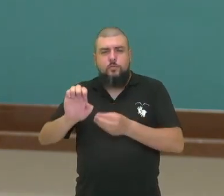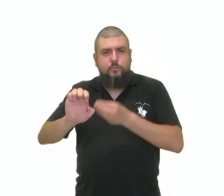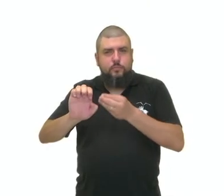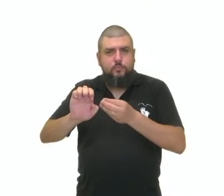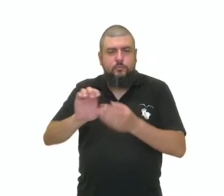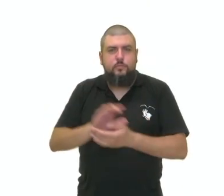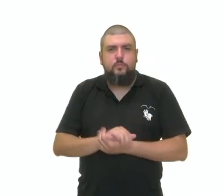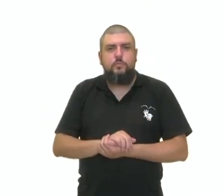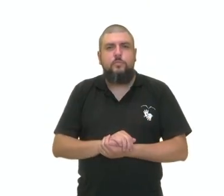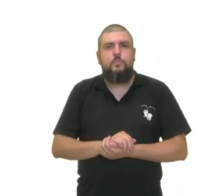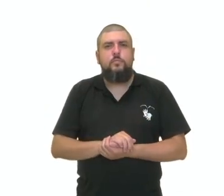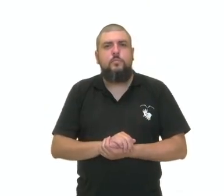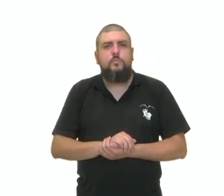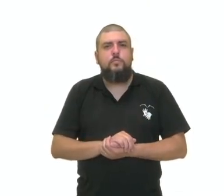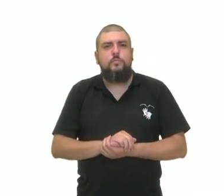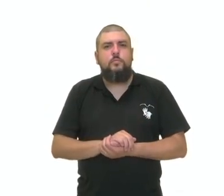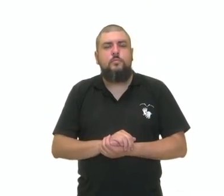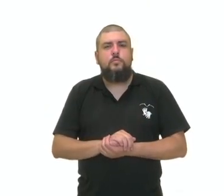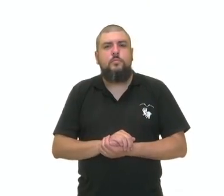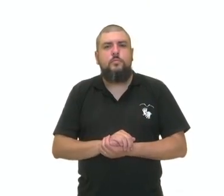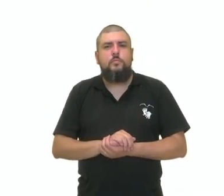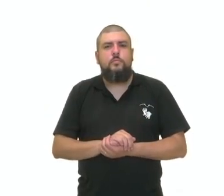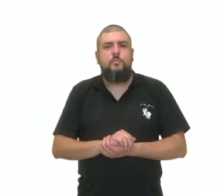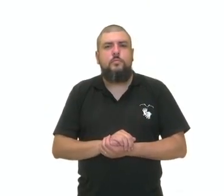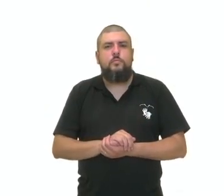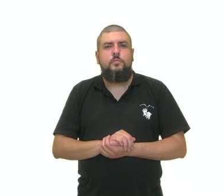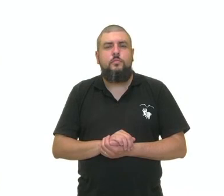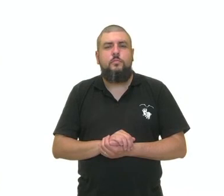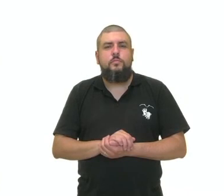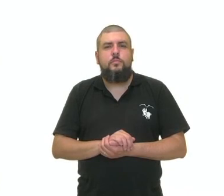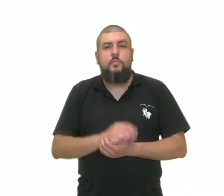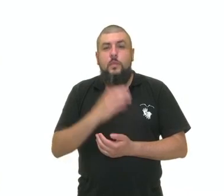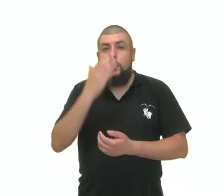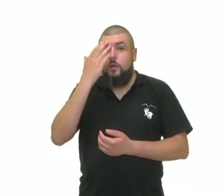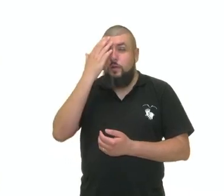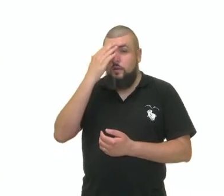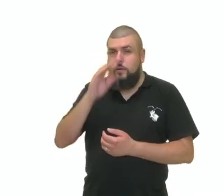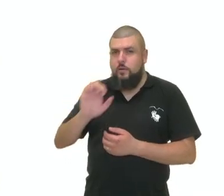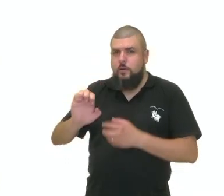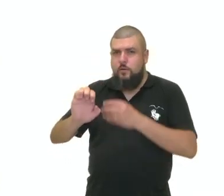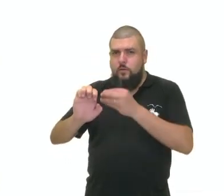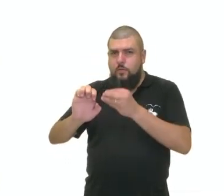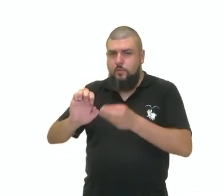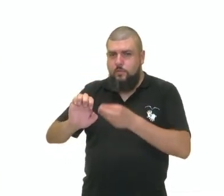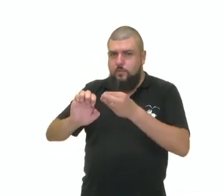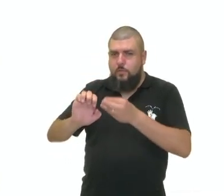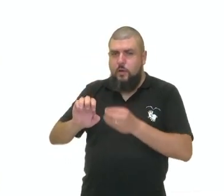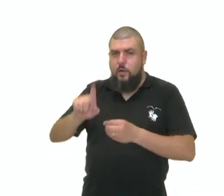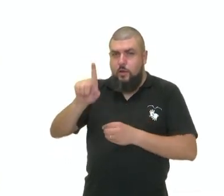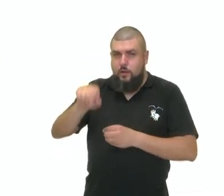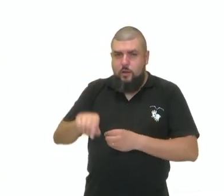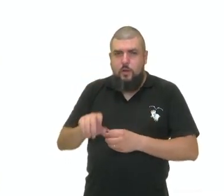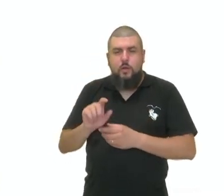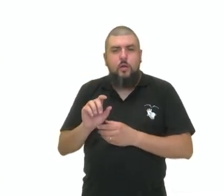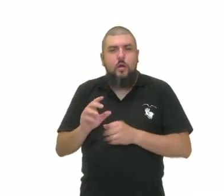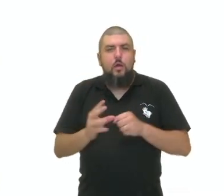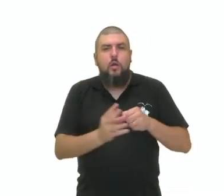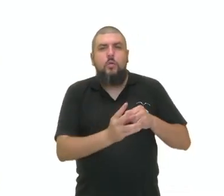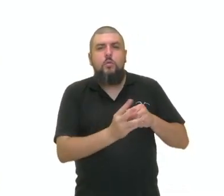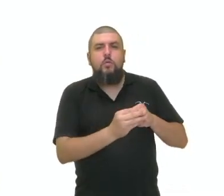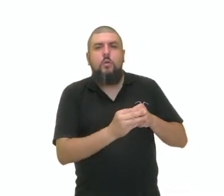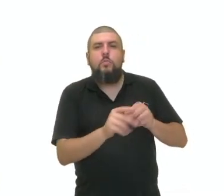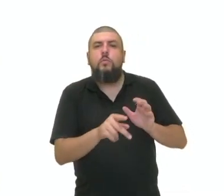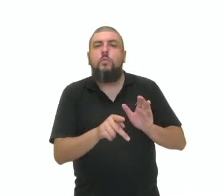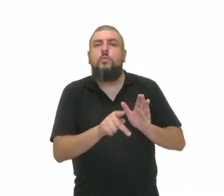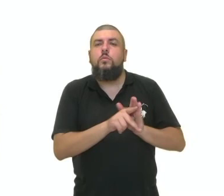retomada. Entendemos que o empirismo é uma corrente epistemológica que dá ênfase ao papel dos sentidos no processo do